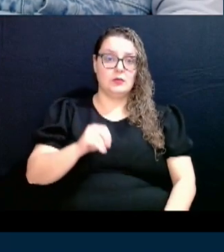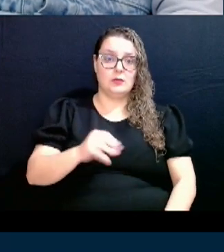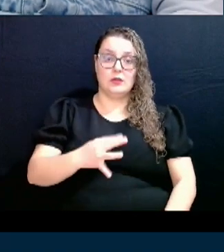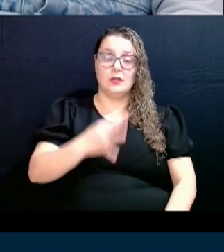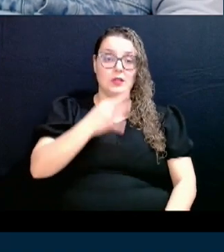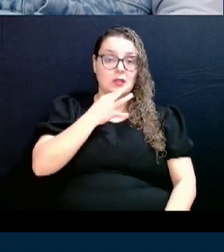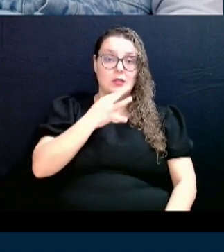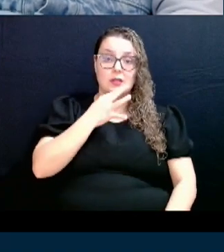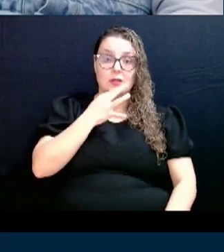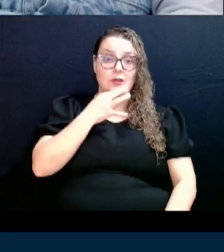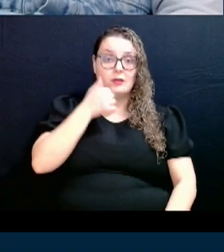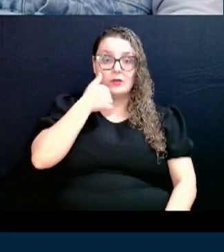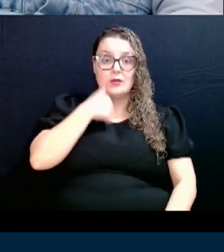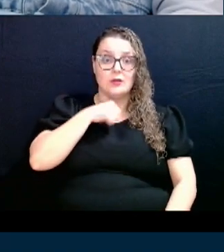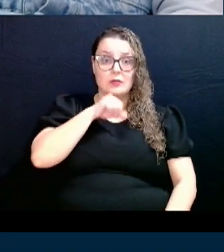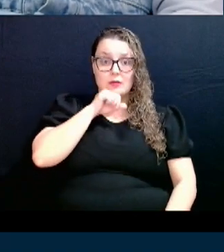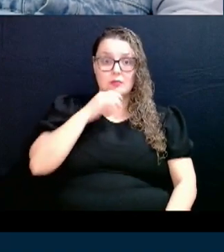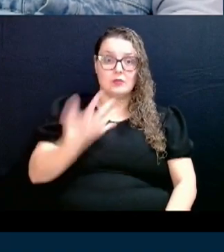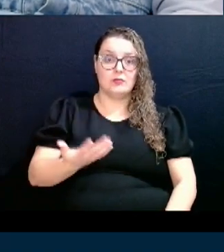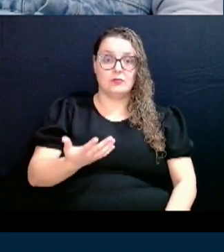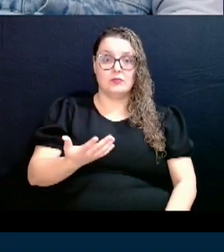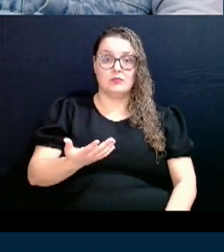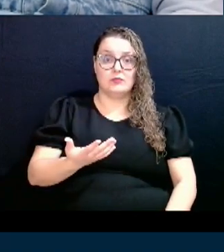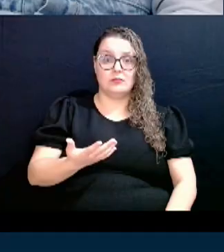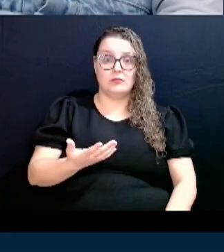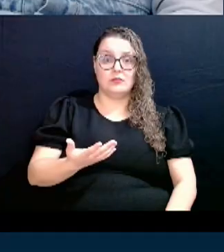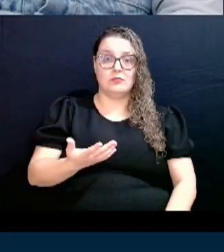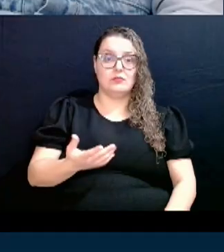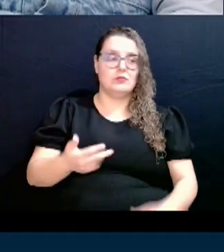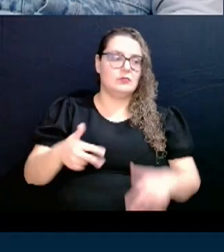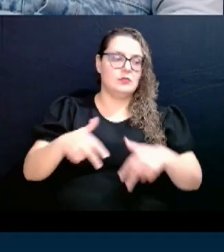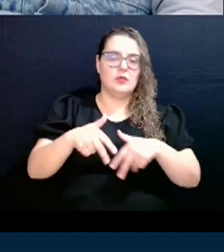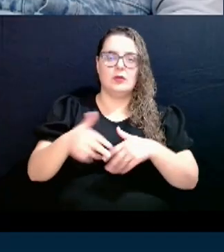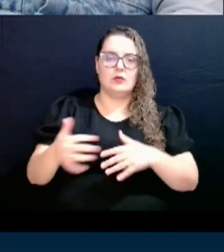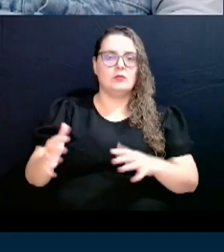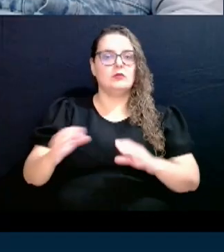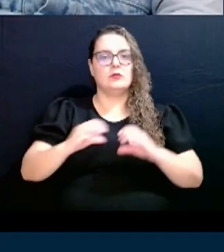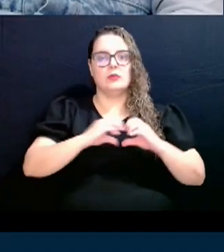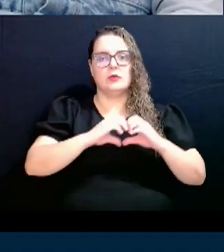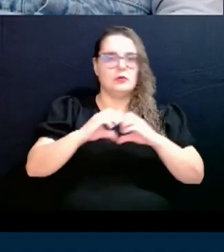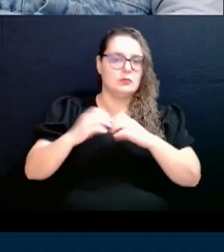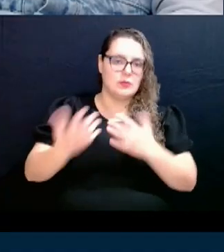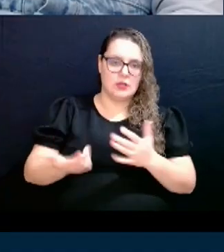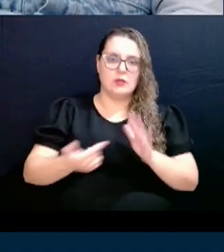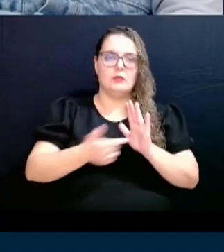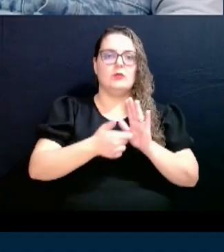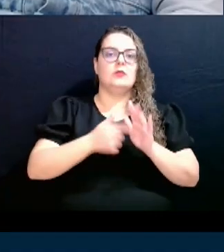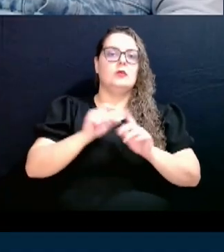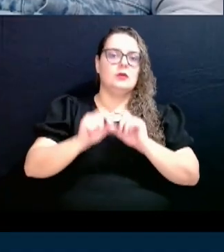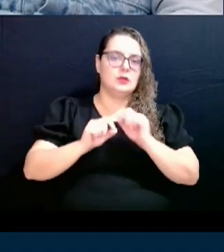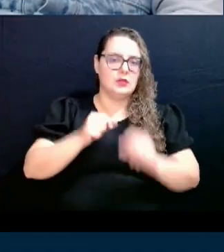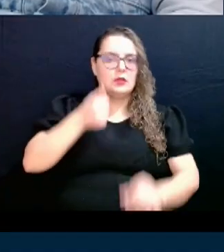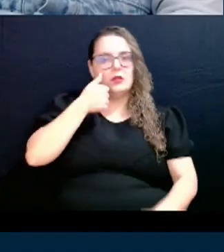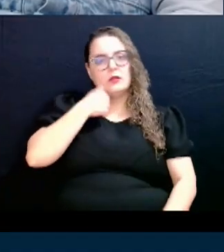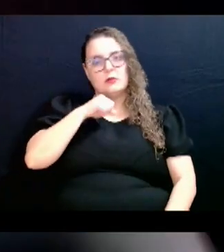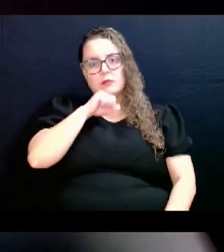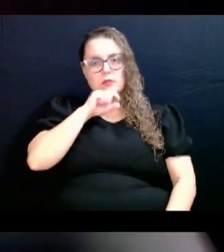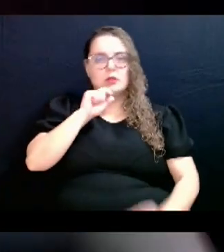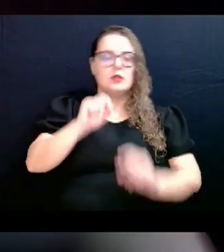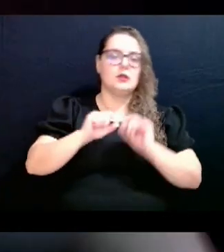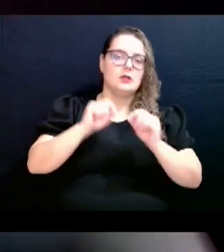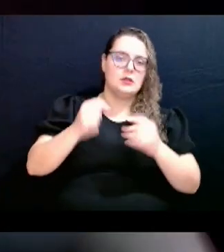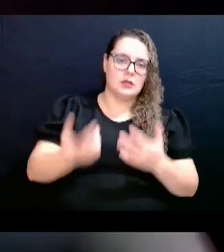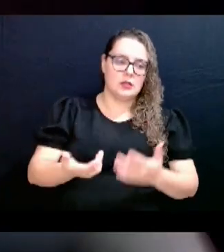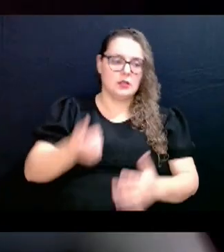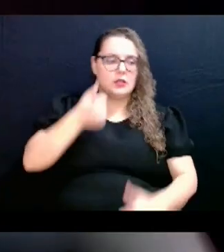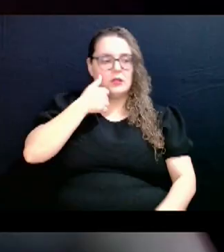Eles deviam estar juntos, rodeados de amor, mostrando para ele quem é a mãe dele, quem foi a mãe dele,